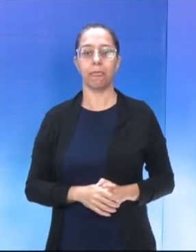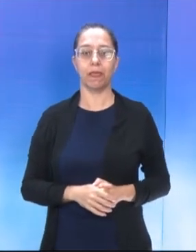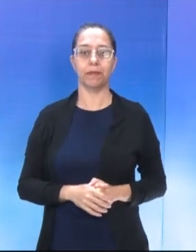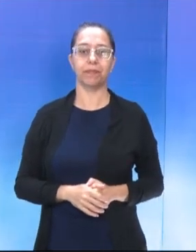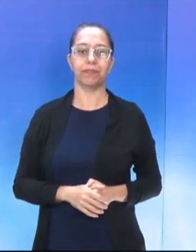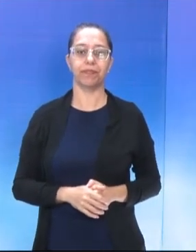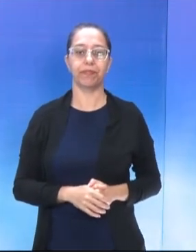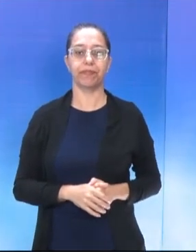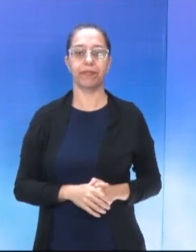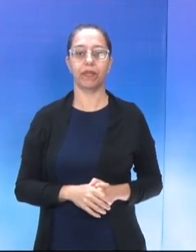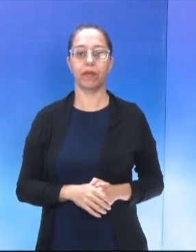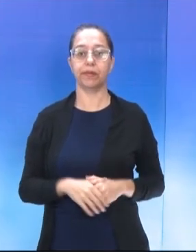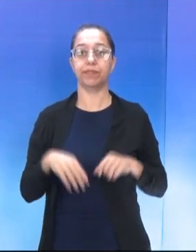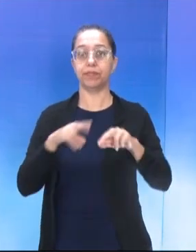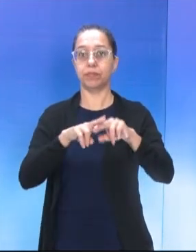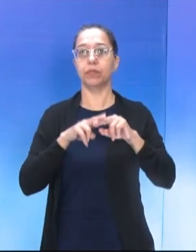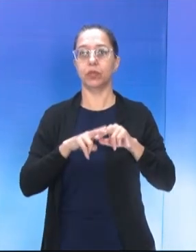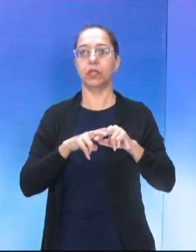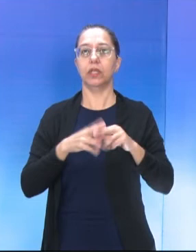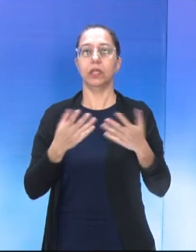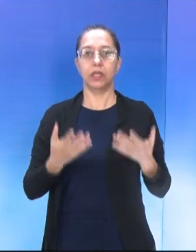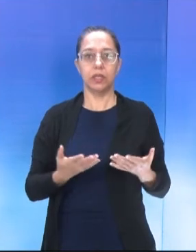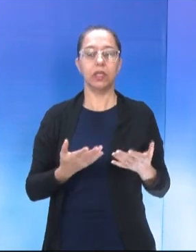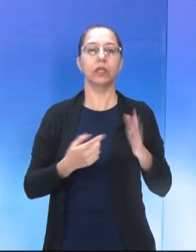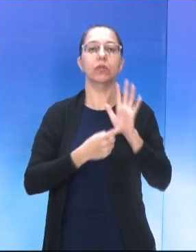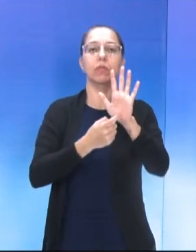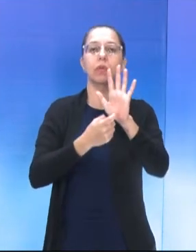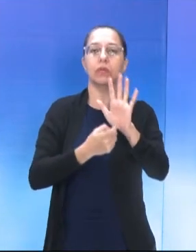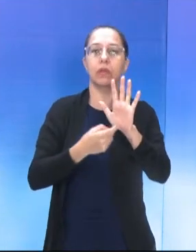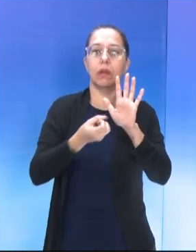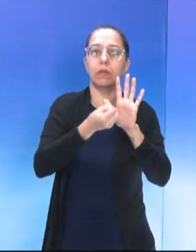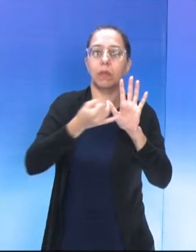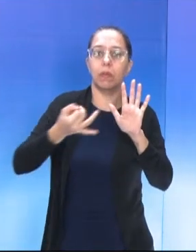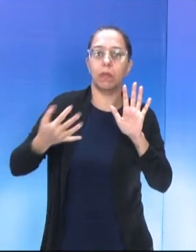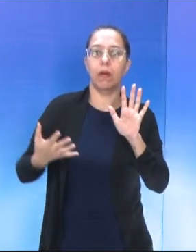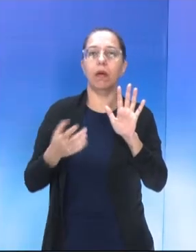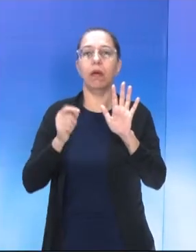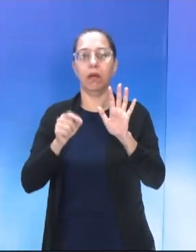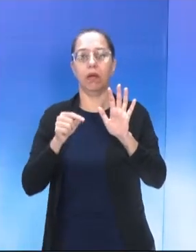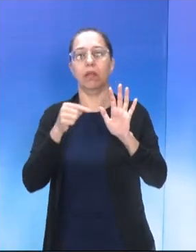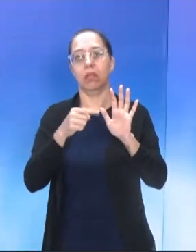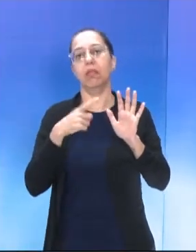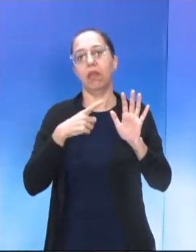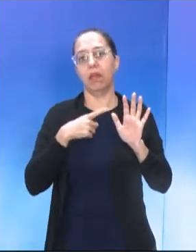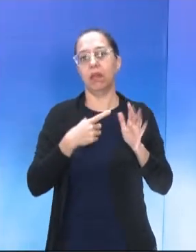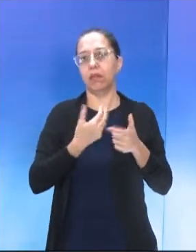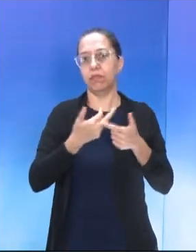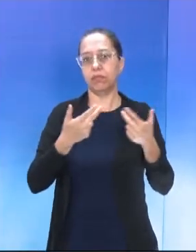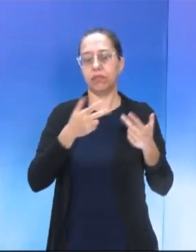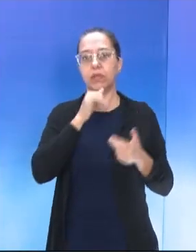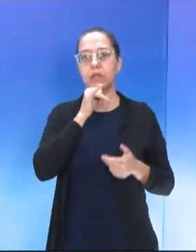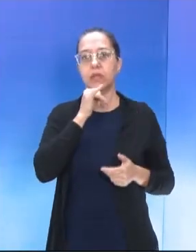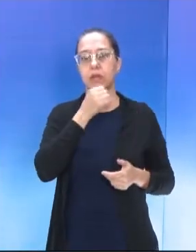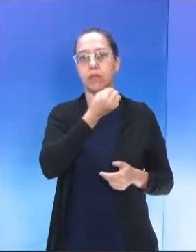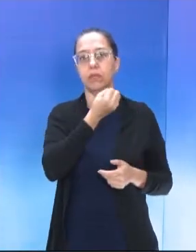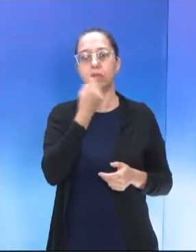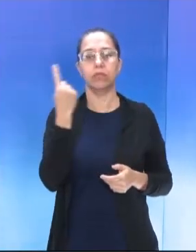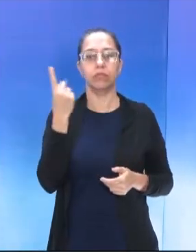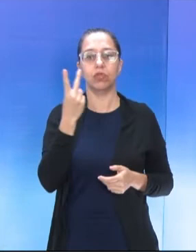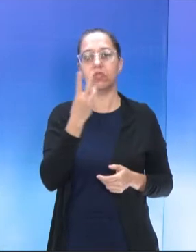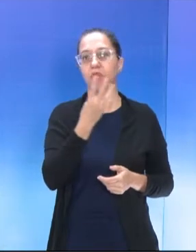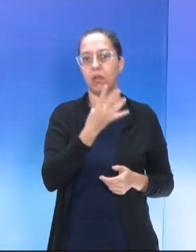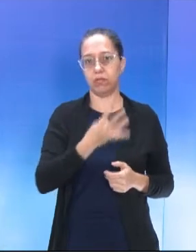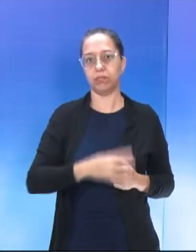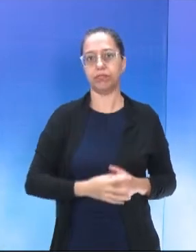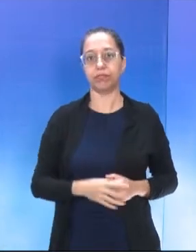então, diante das questões expostas, diante do exposto, aí são vários exemplos que facilmente